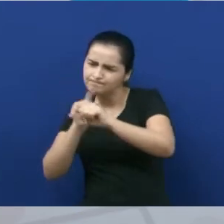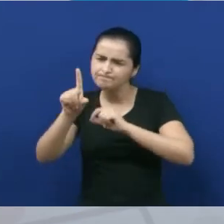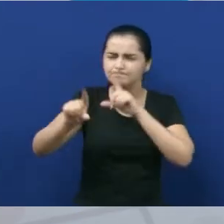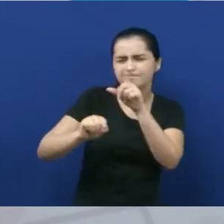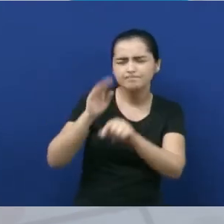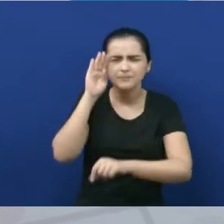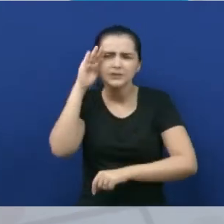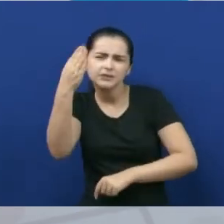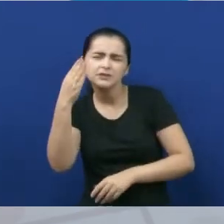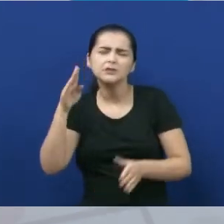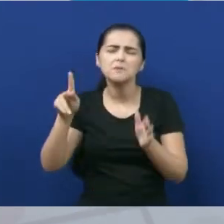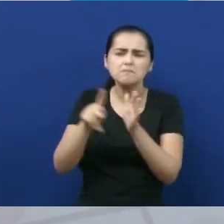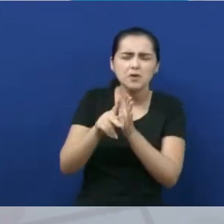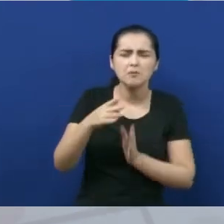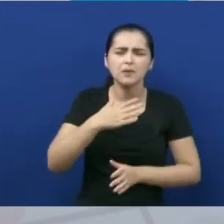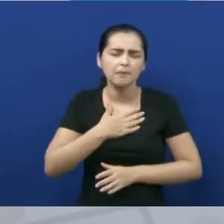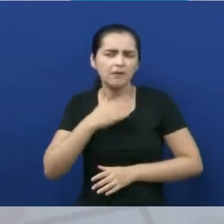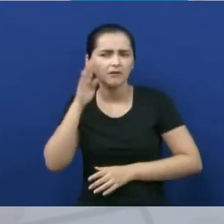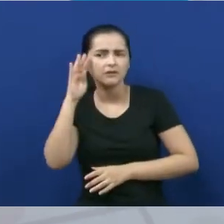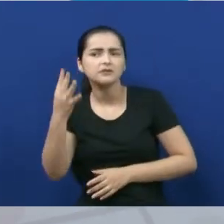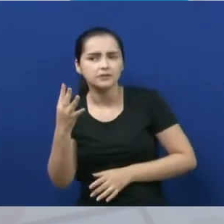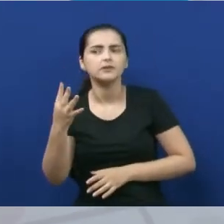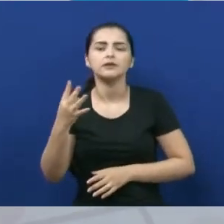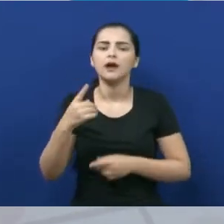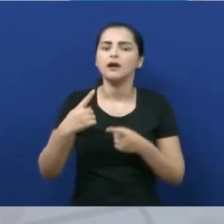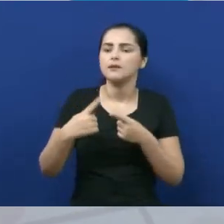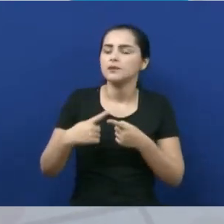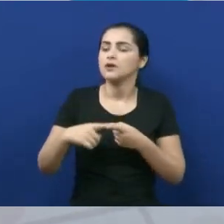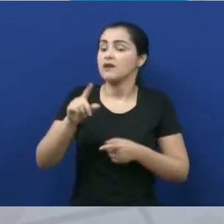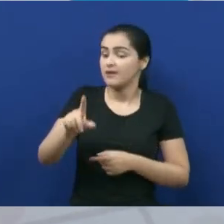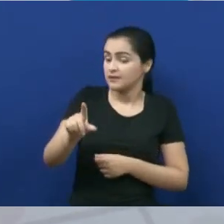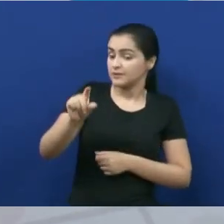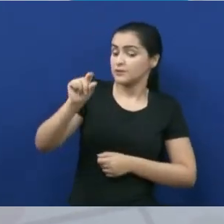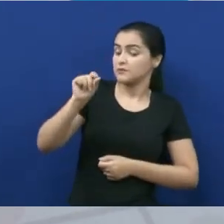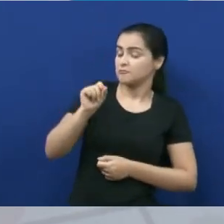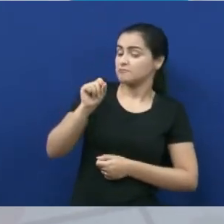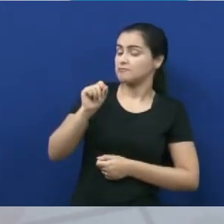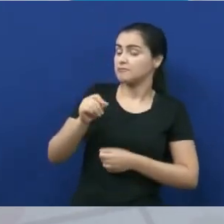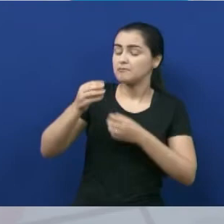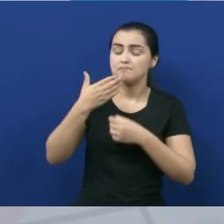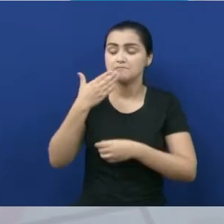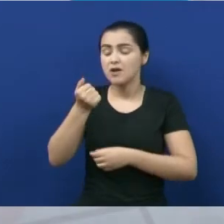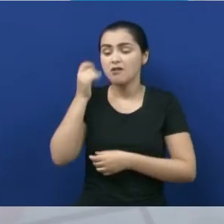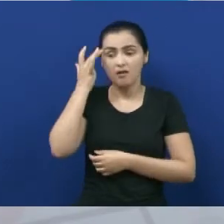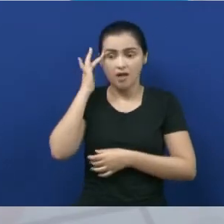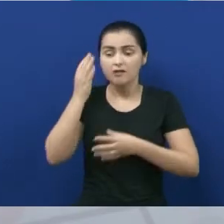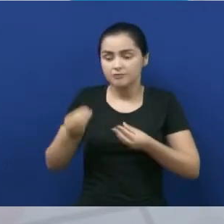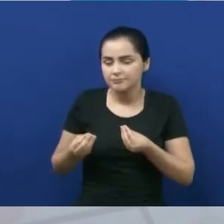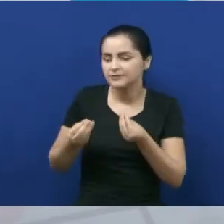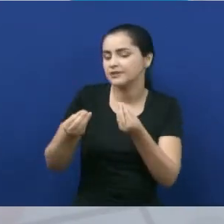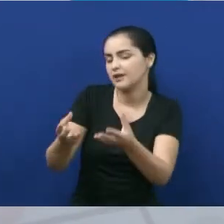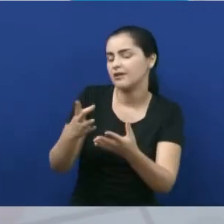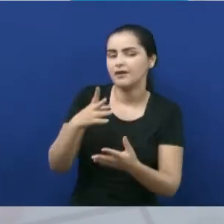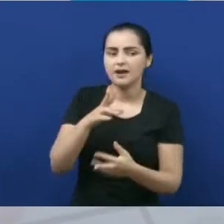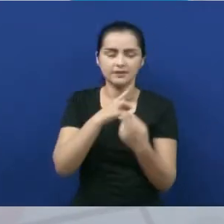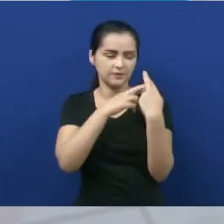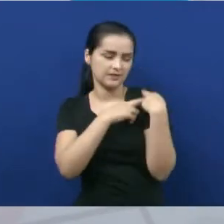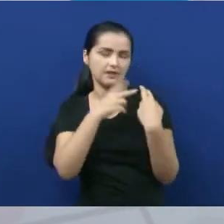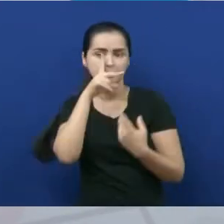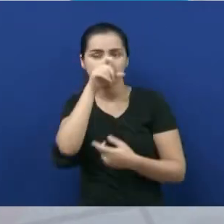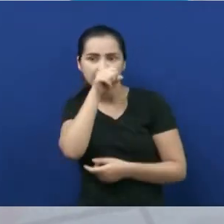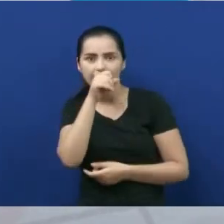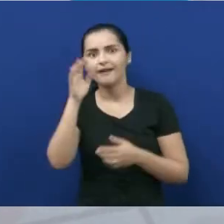mesmo autor as próprias decisões então ele prefere deixar essa responsabilidade para os pais Lógico ele é uma criança